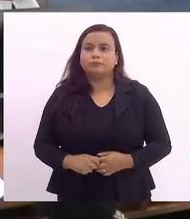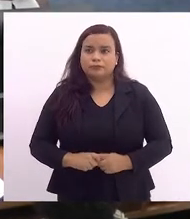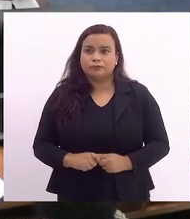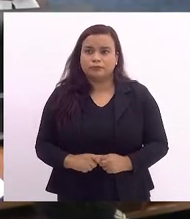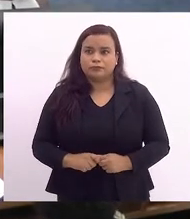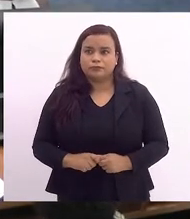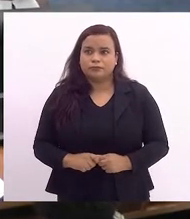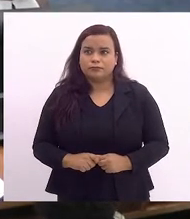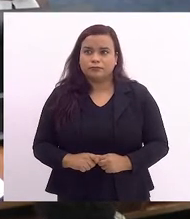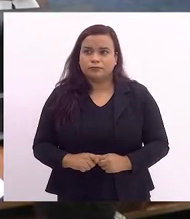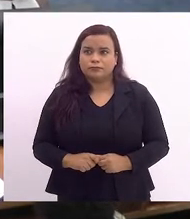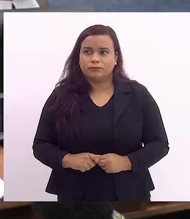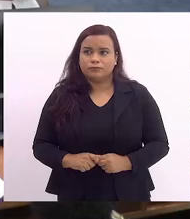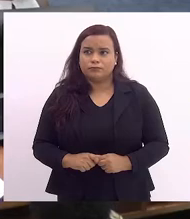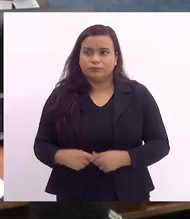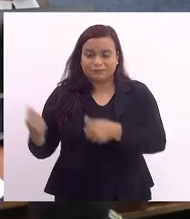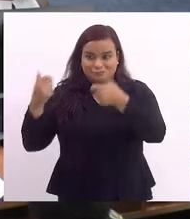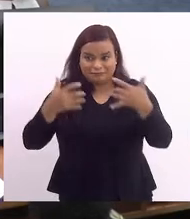Me ouve? Sim.